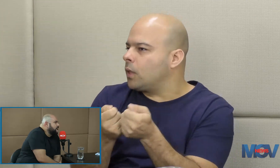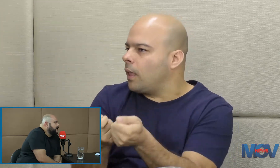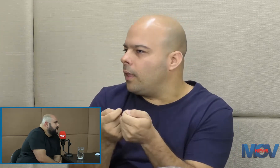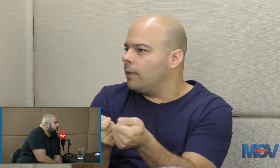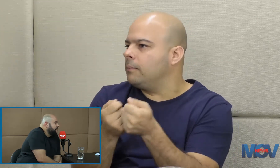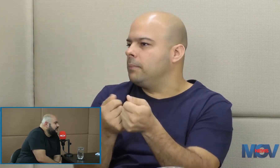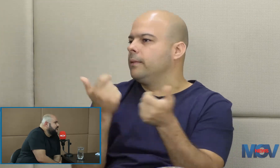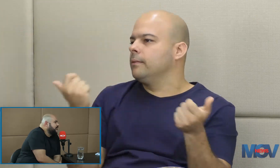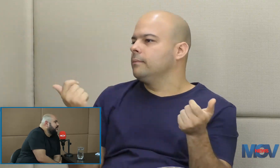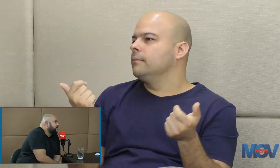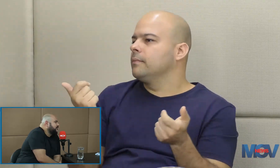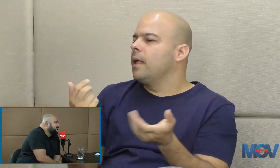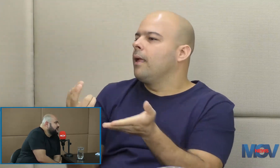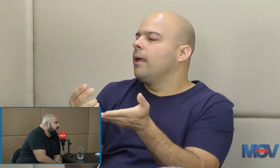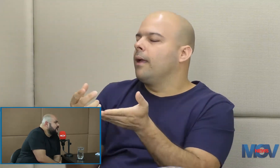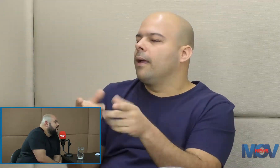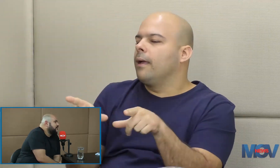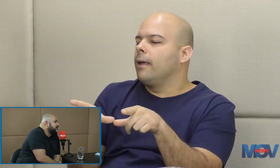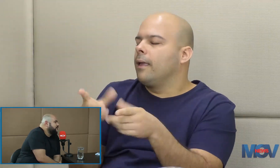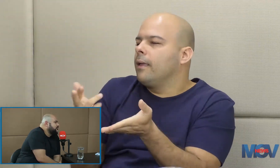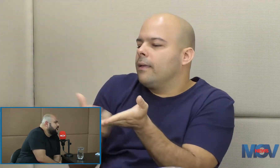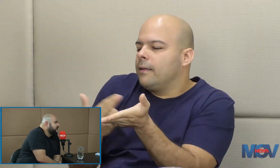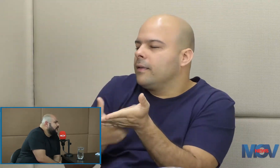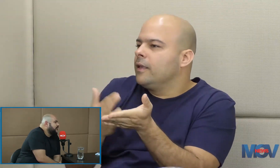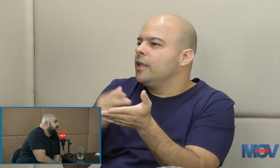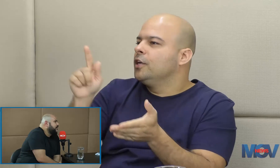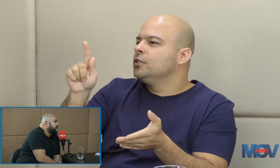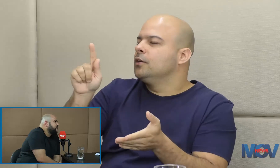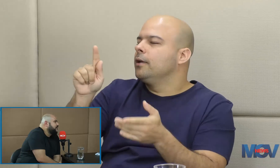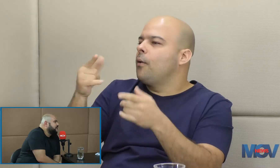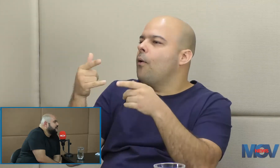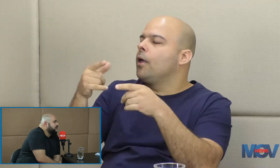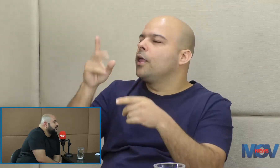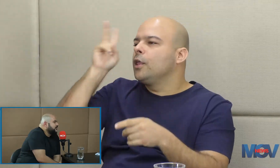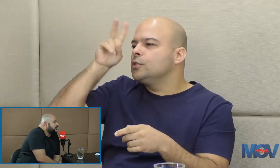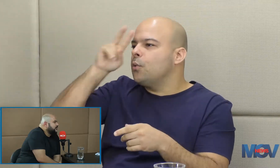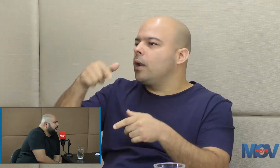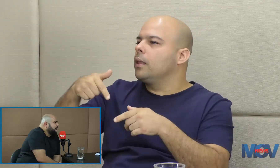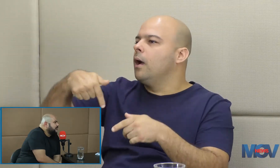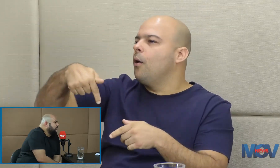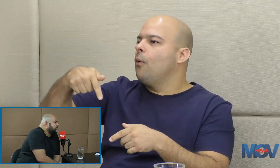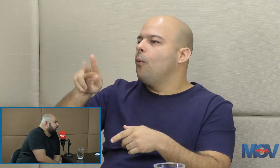Então, como que era a minha vida? Era televisão, era videogame,